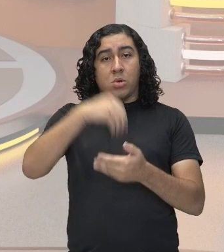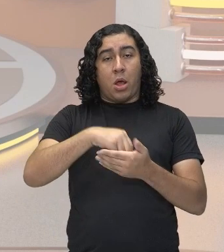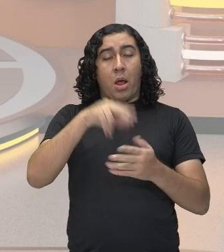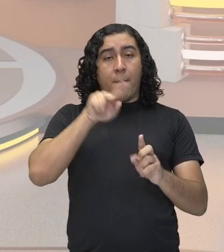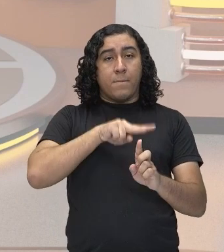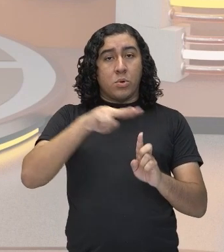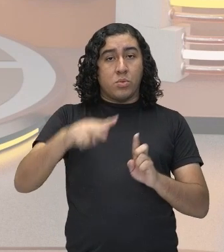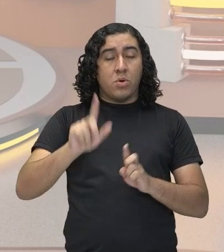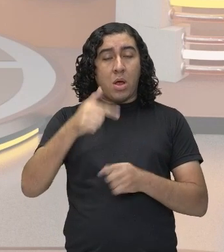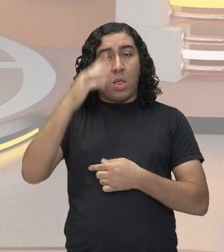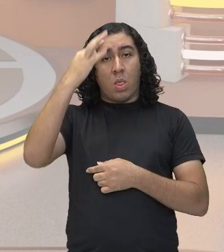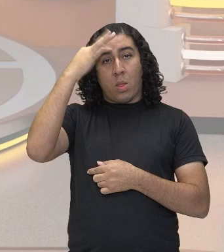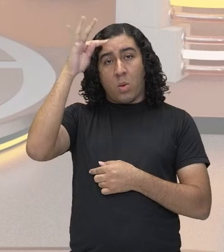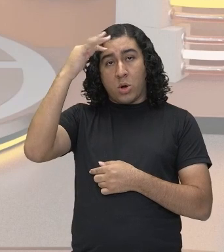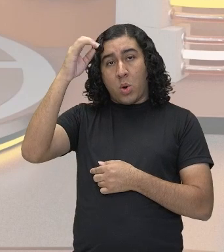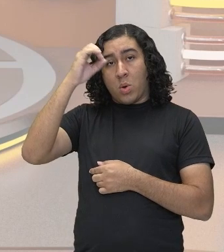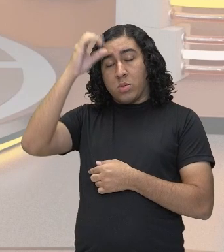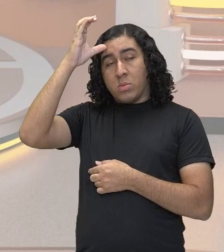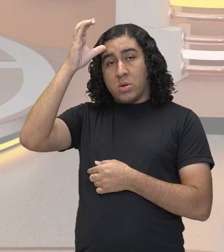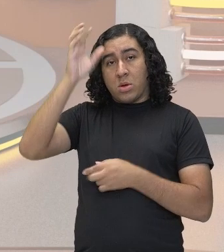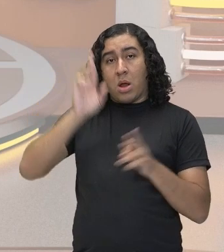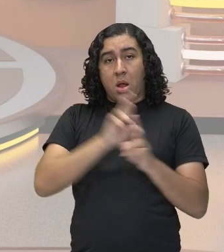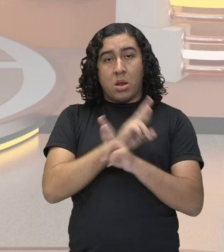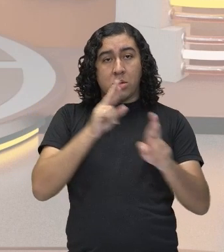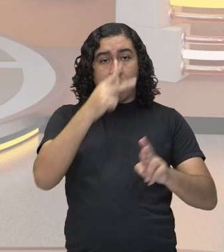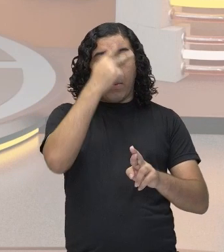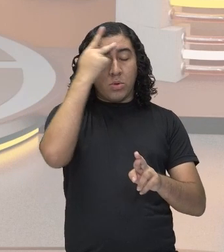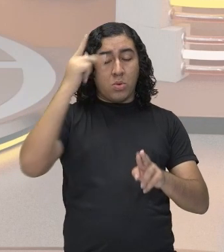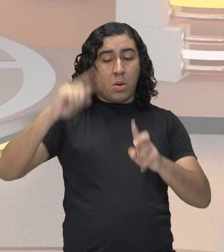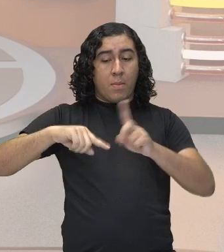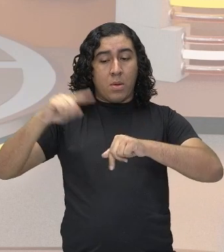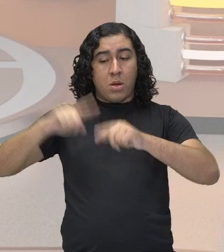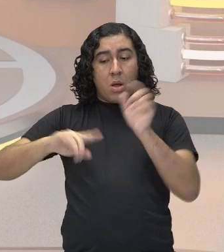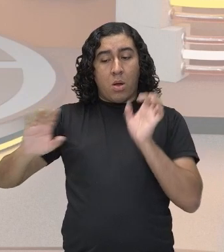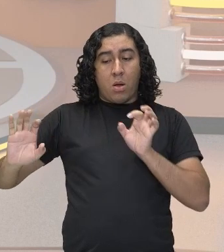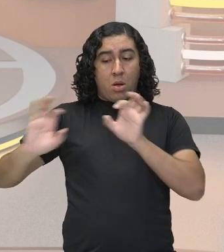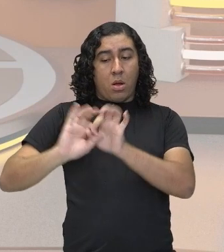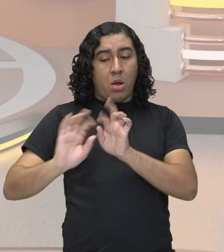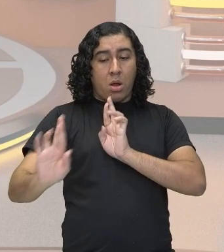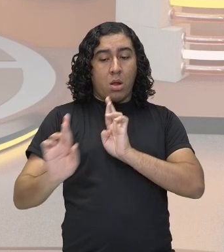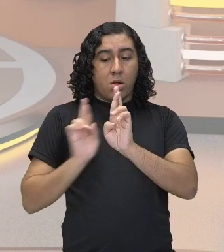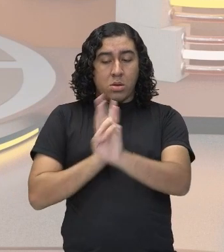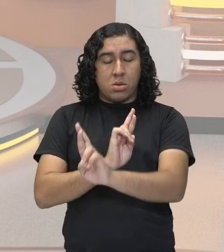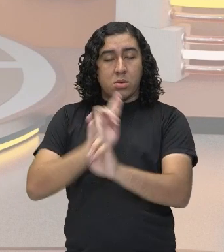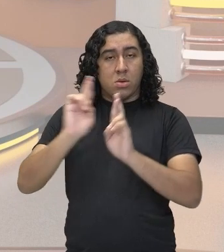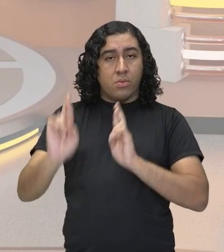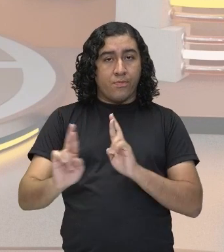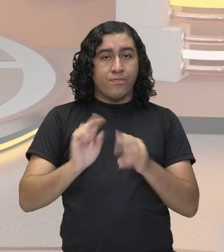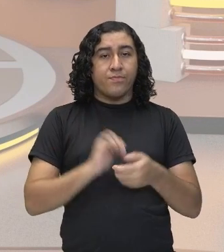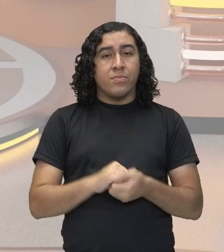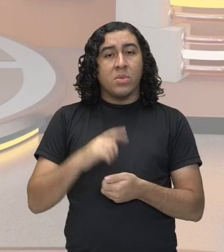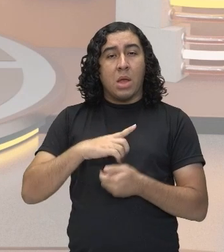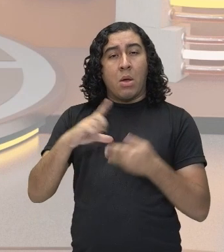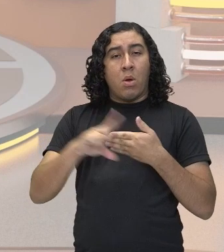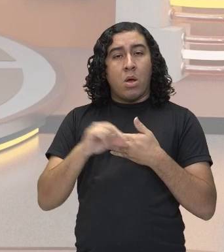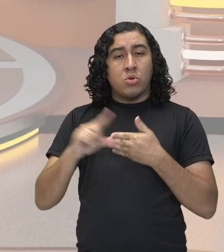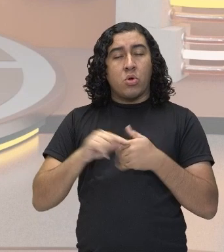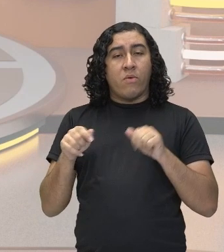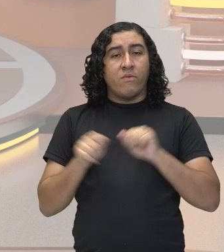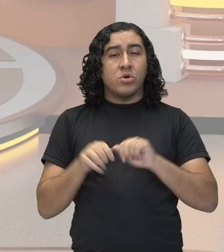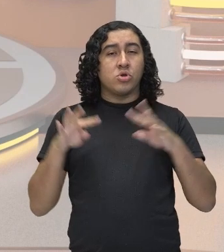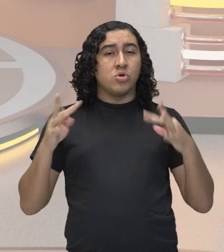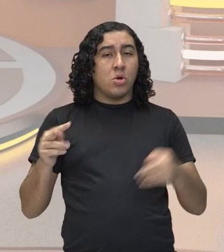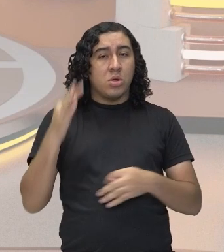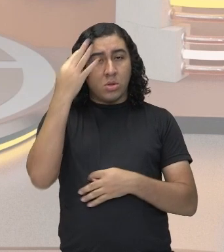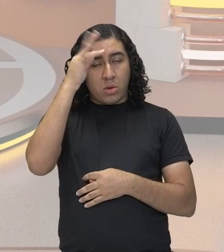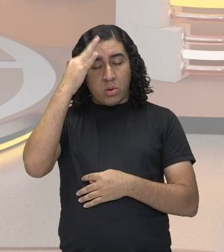do conhecimento, que é essa relação do sujeito com o objeto. Então ele foi um pensador que elaborou toda uma teoria